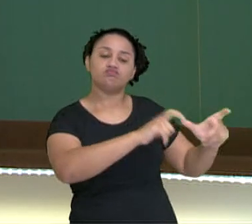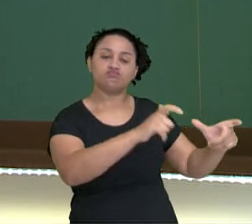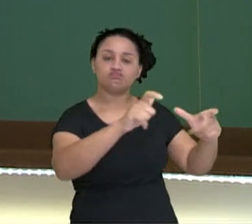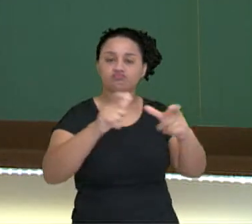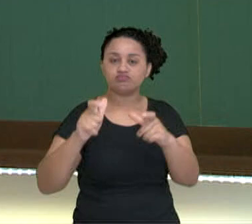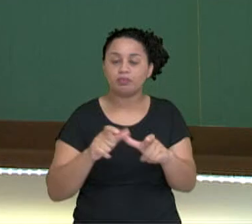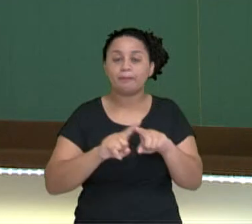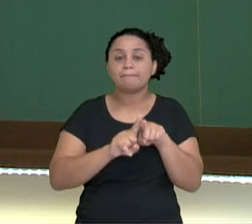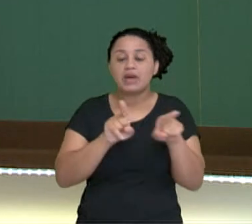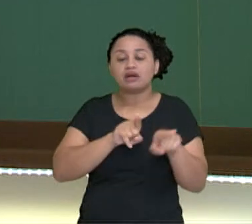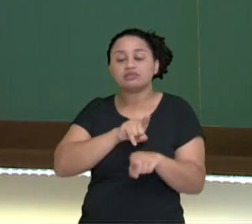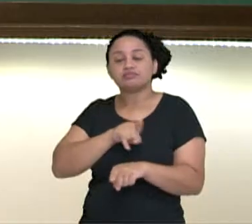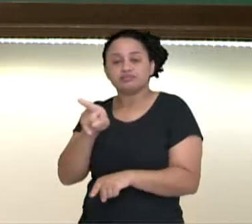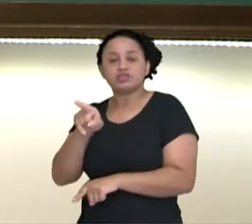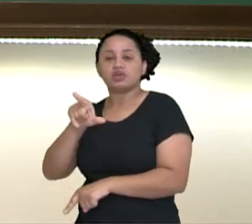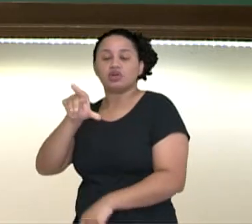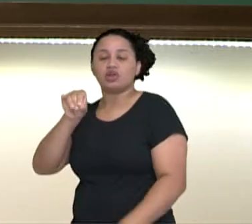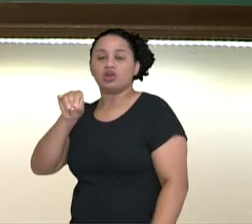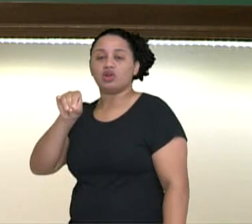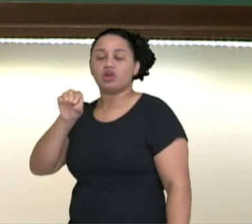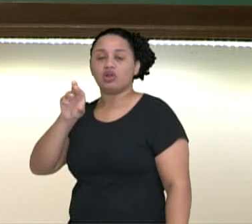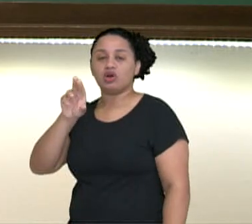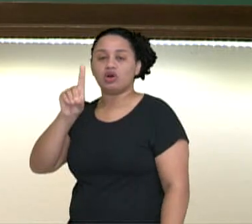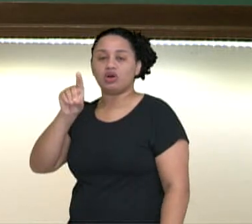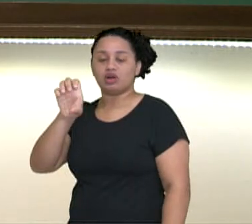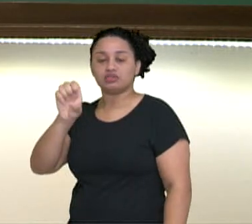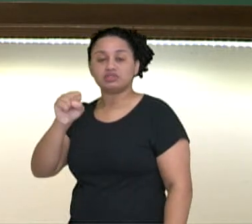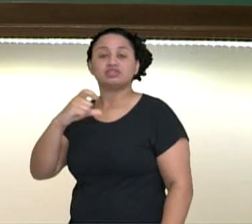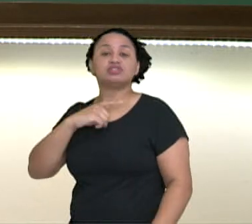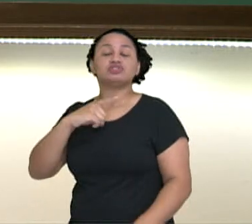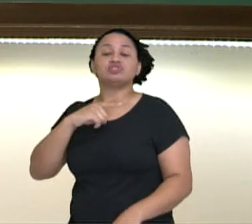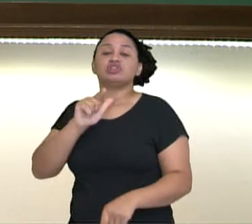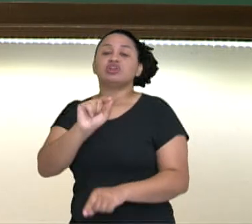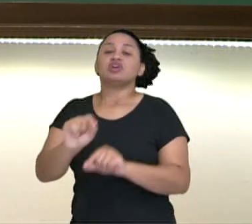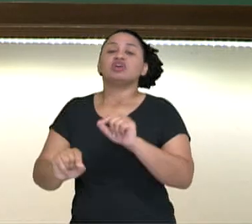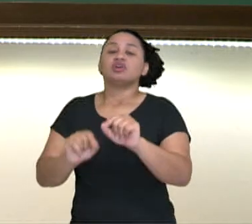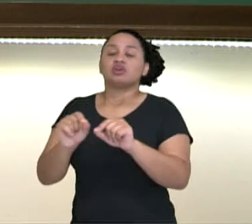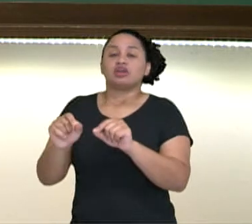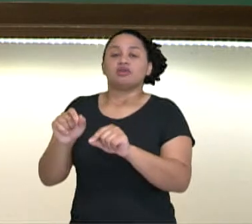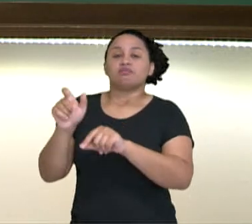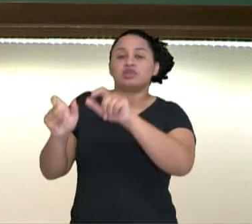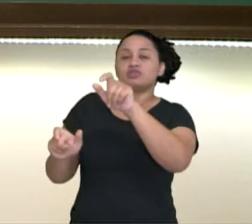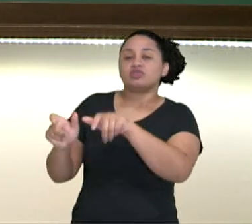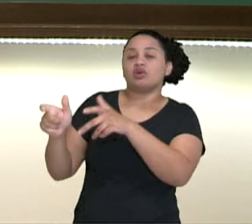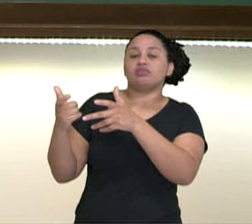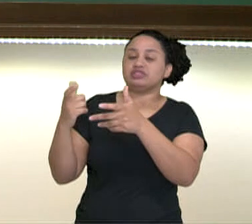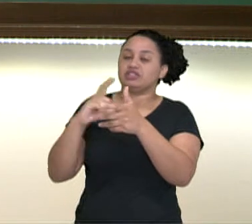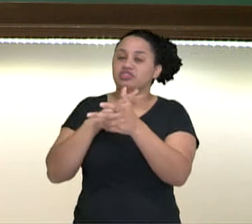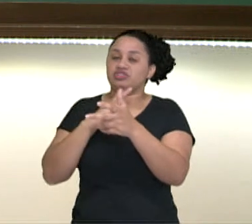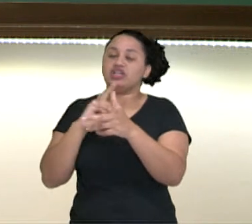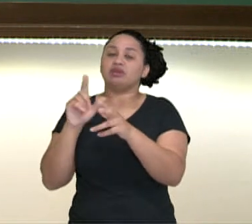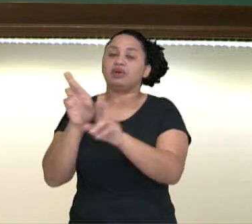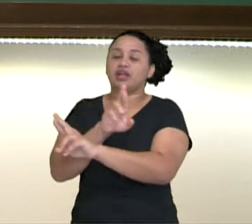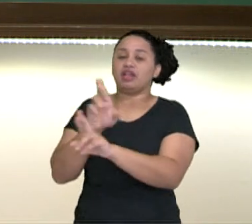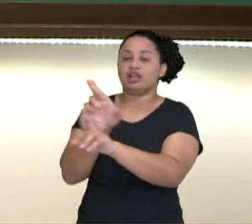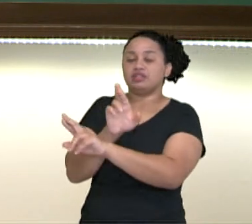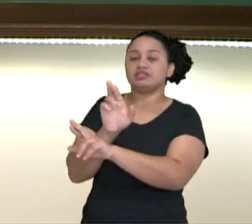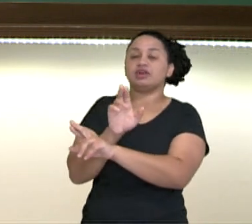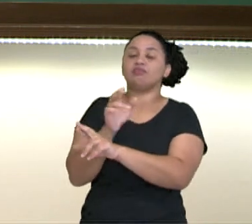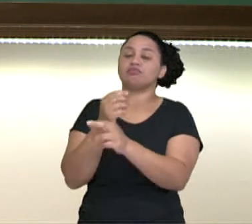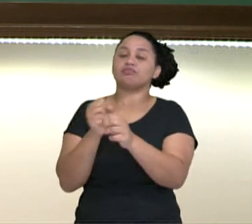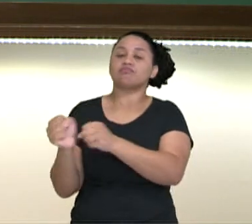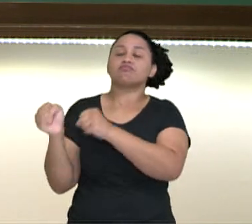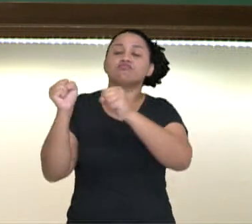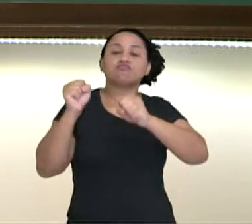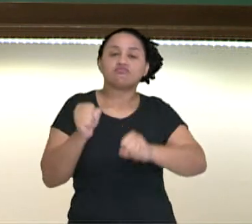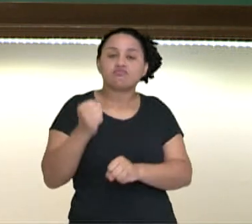Já a Câmara dos Lordes, a gente tinha aí um grande peso de nobres, né, ligados ao poder monárquico que estavam no